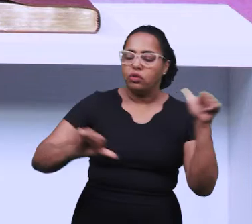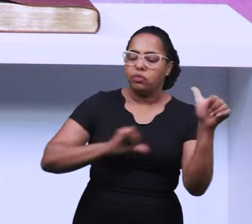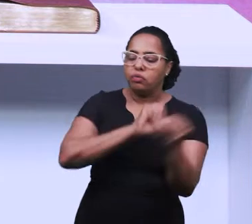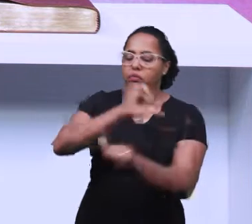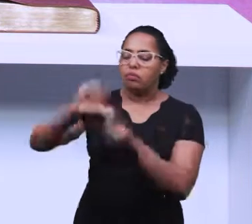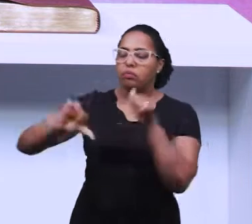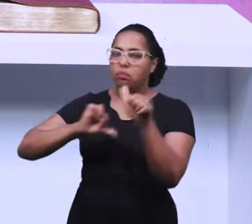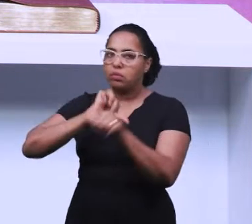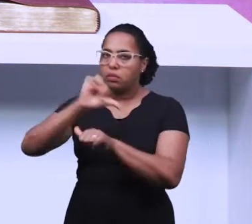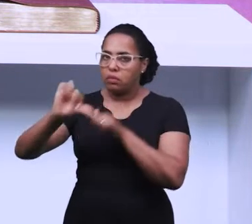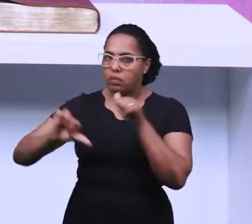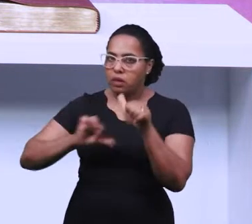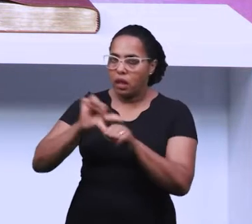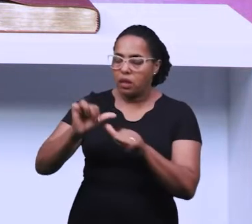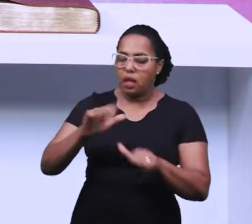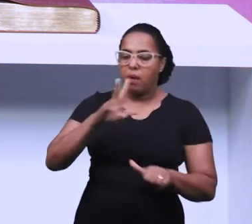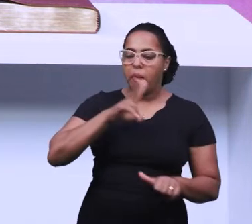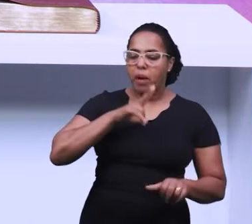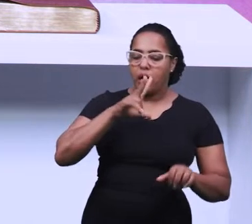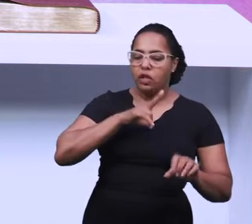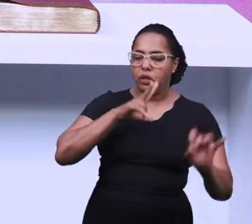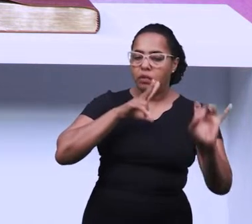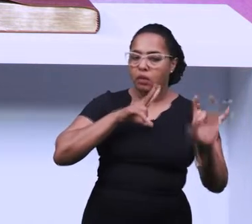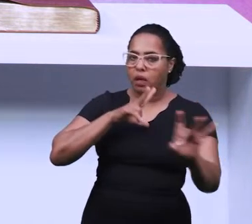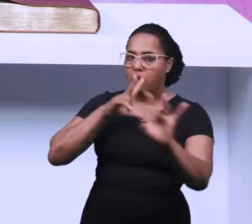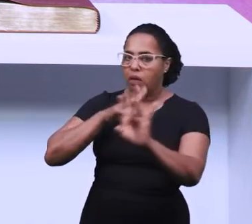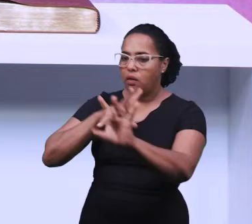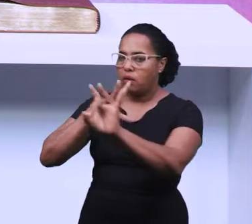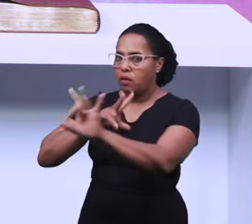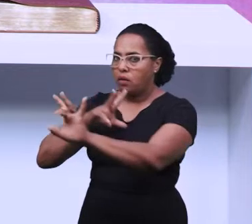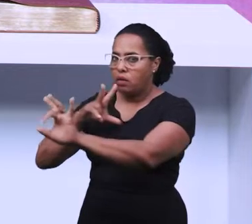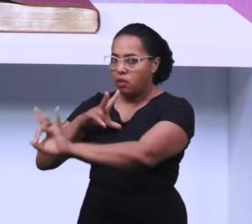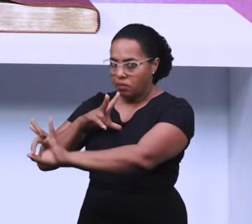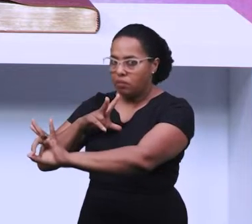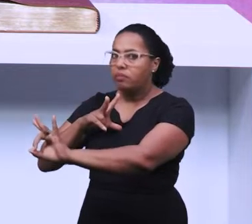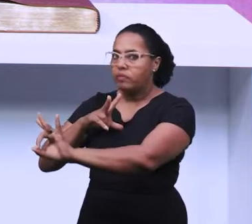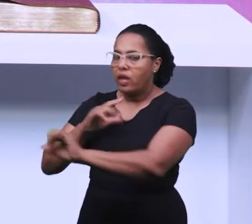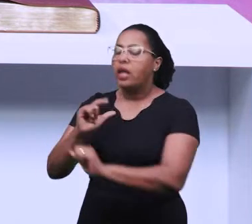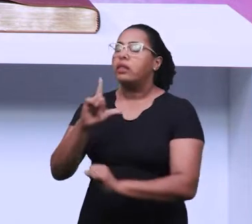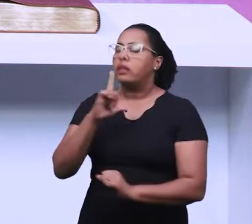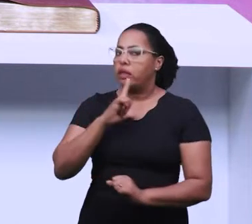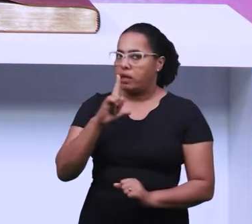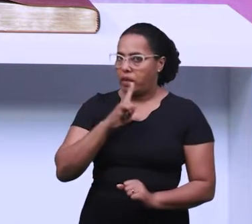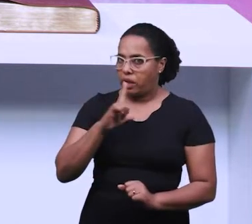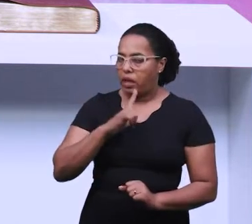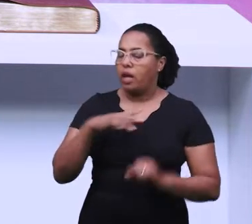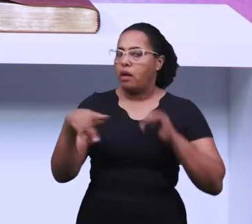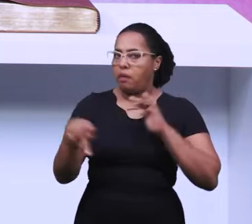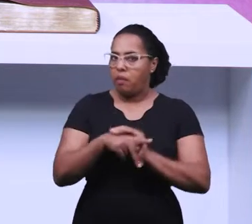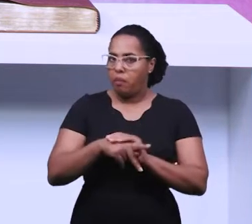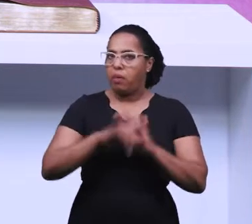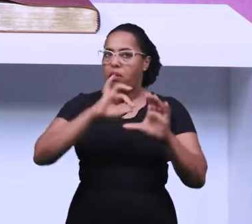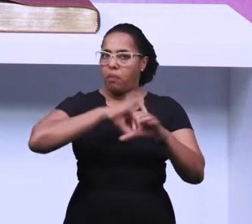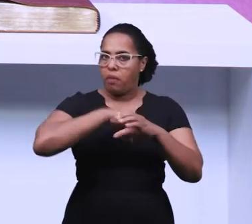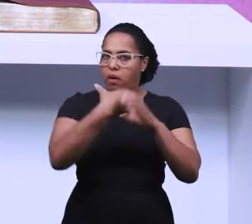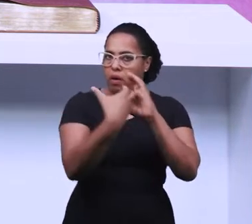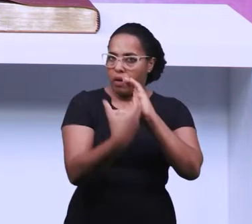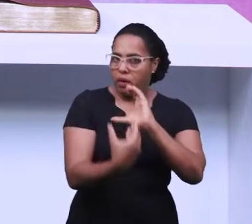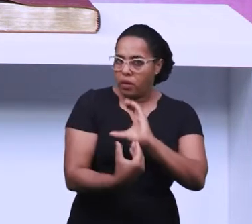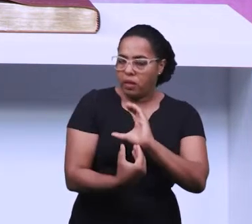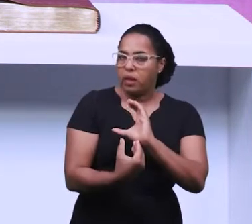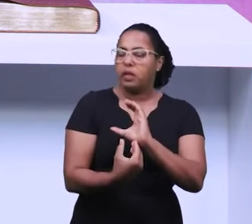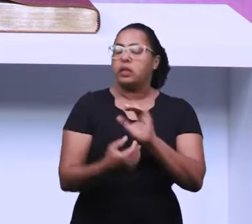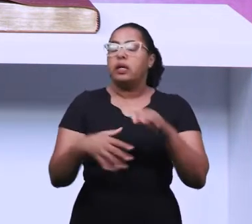transição vai ser individual. Pensem que cada indivíduo tem as suas próprias